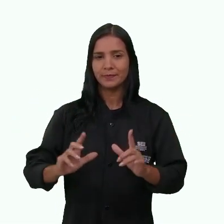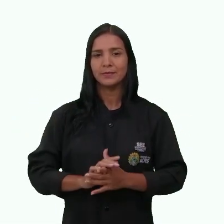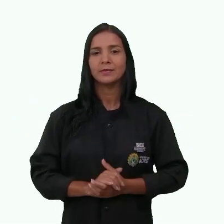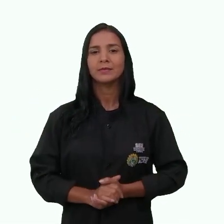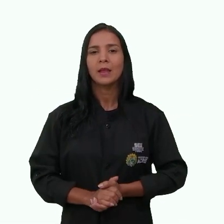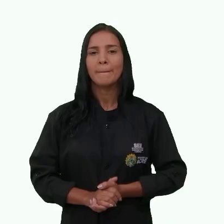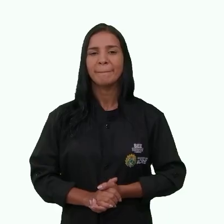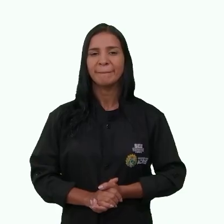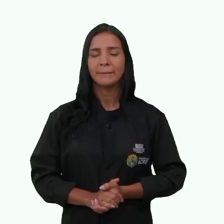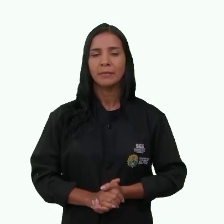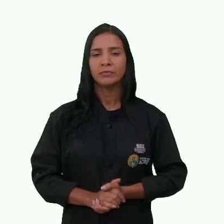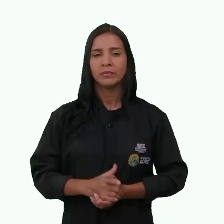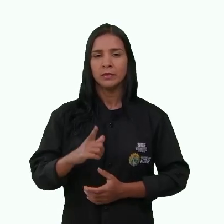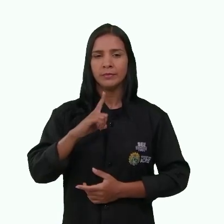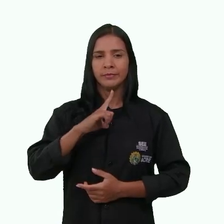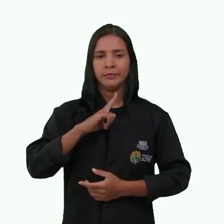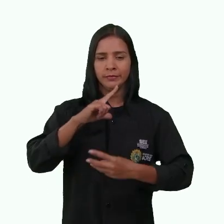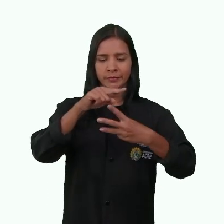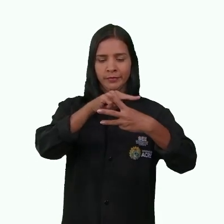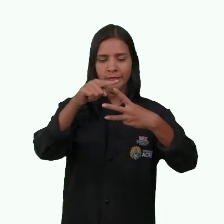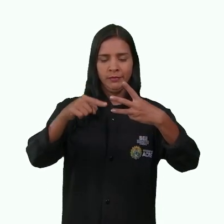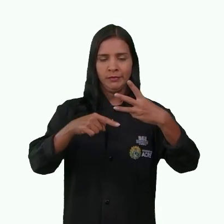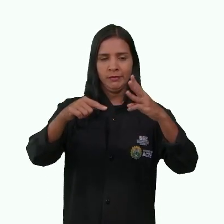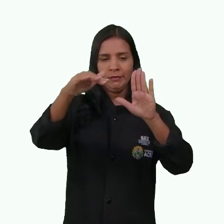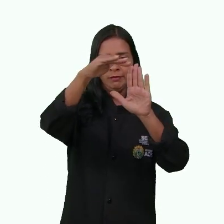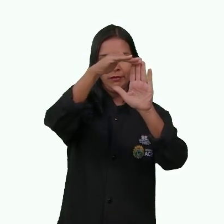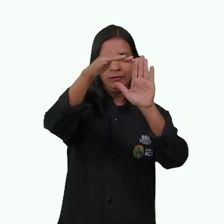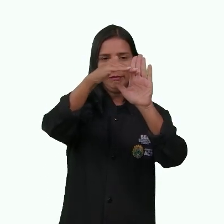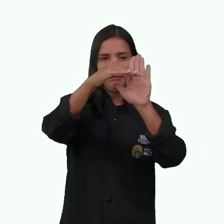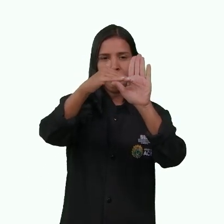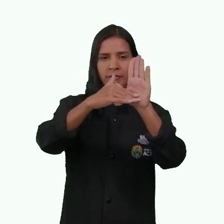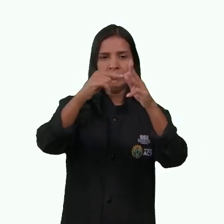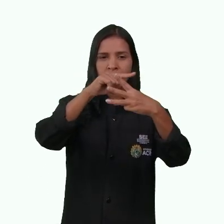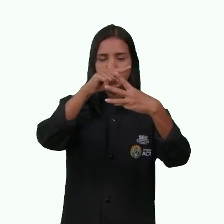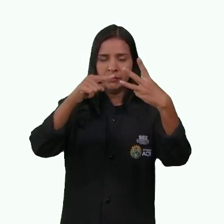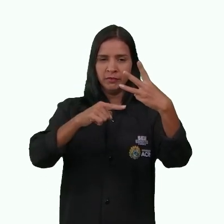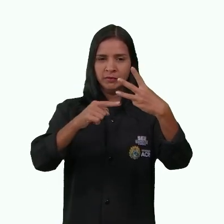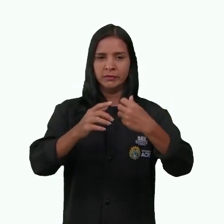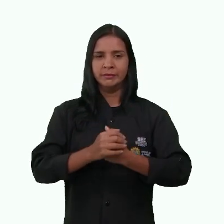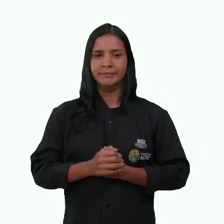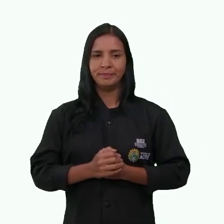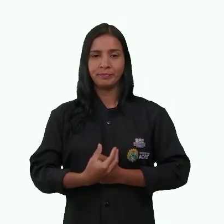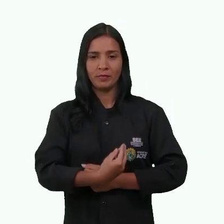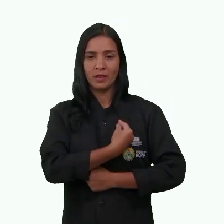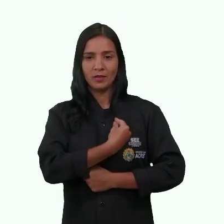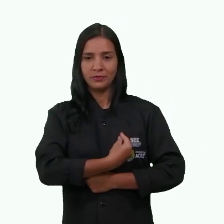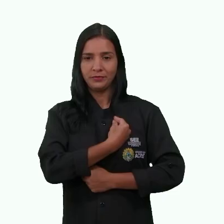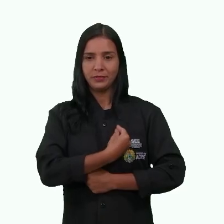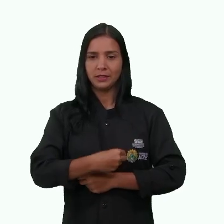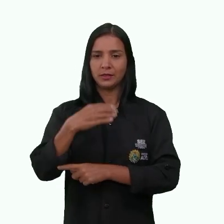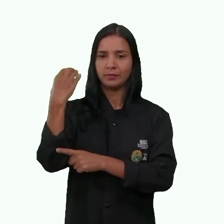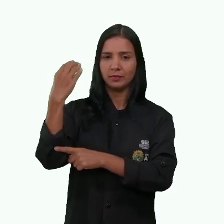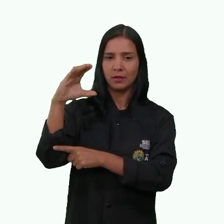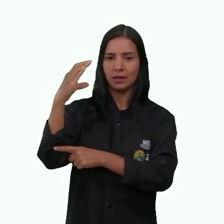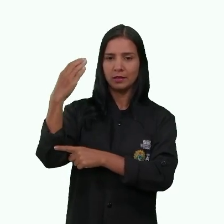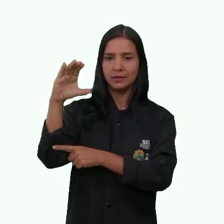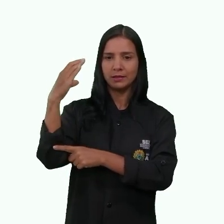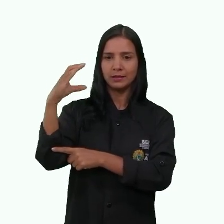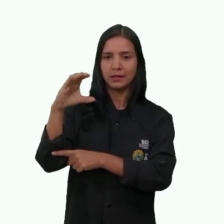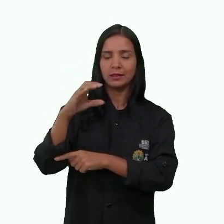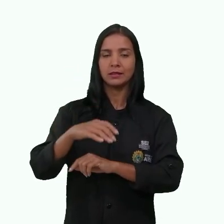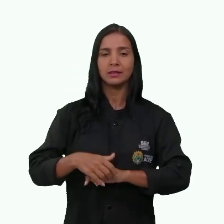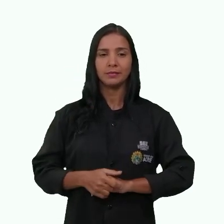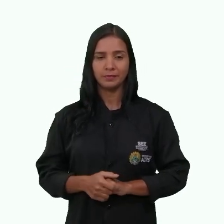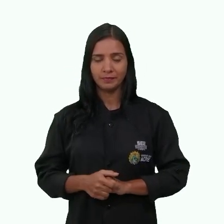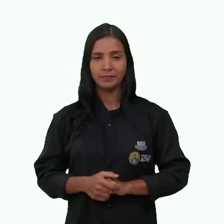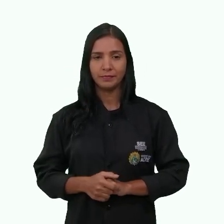em que 3 palavras-chave elas estão sendo destacadas: vida, ciência, porque quer